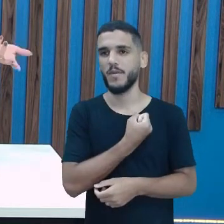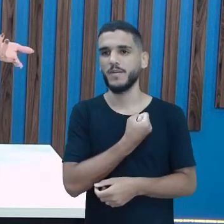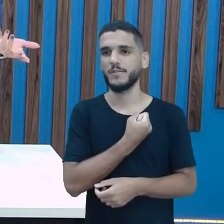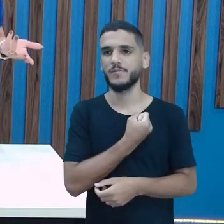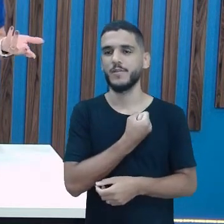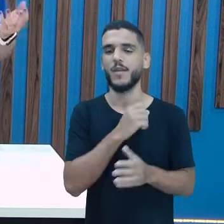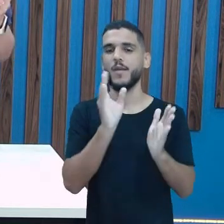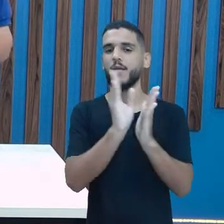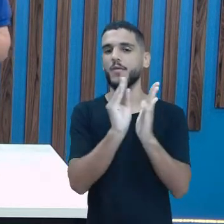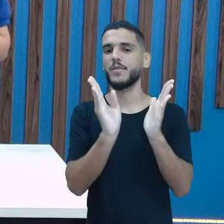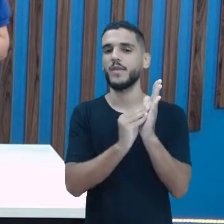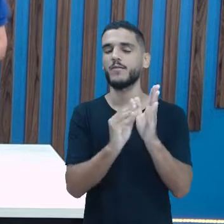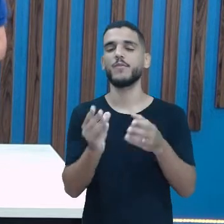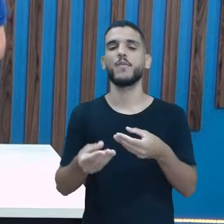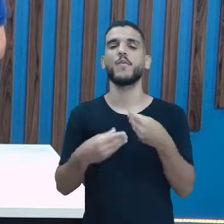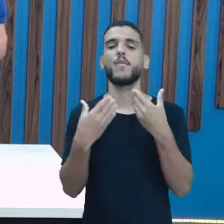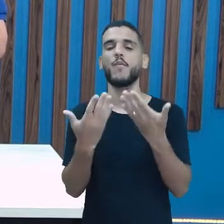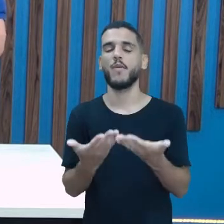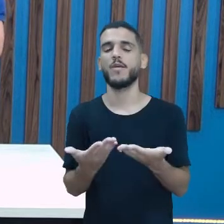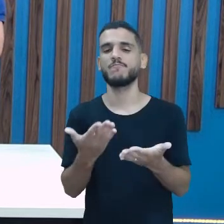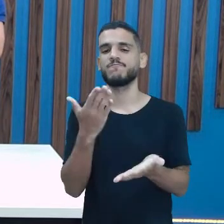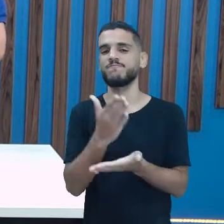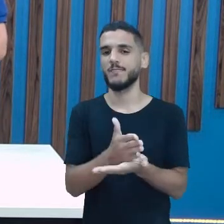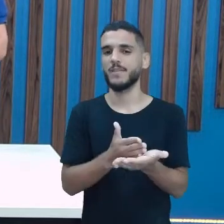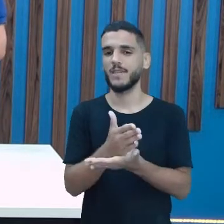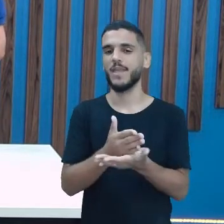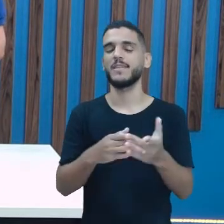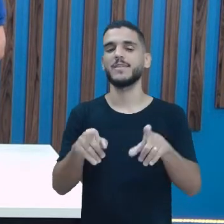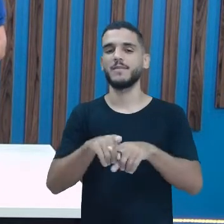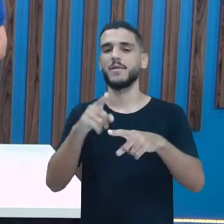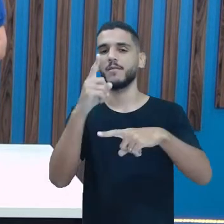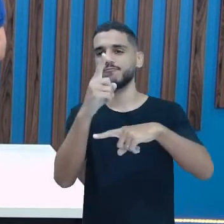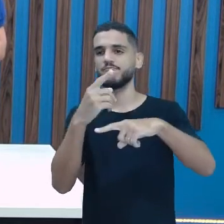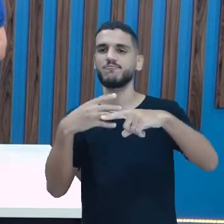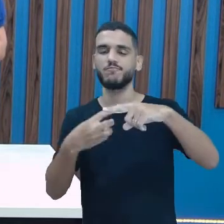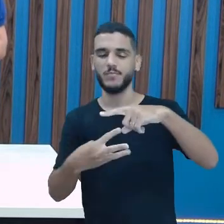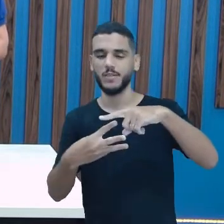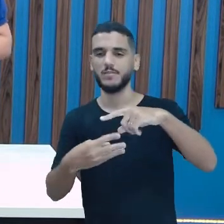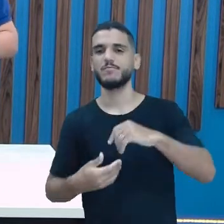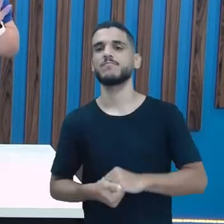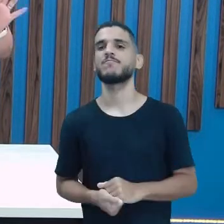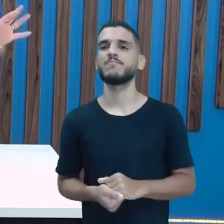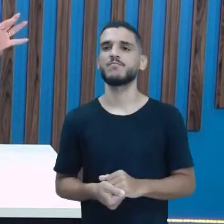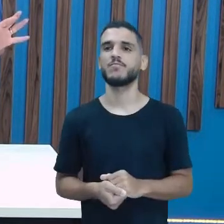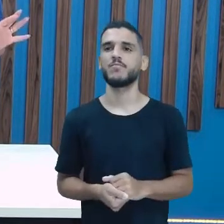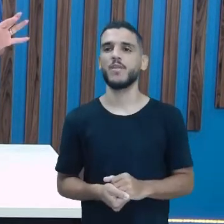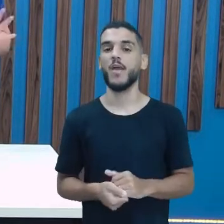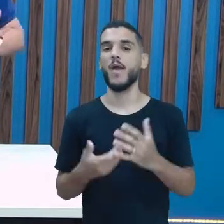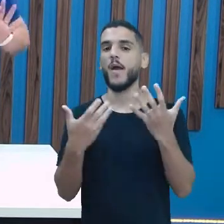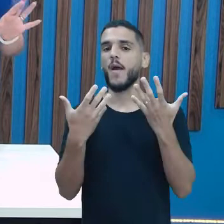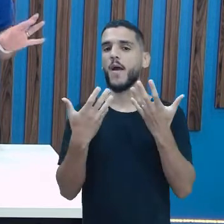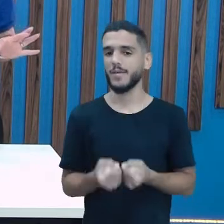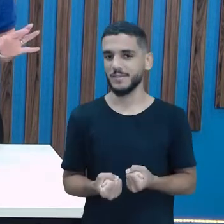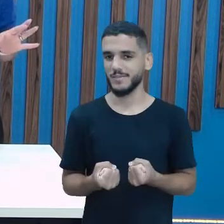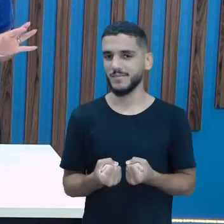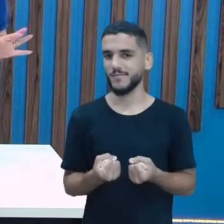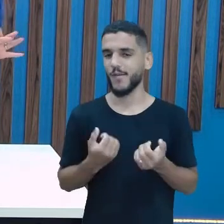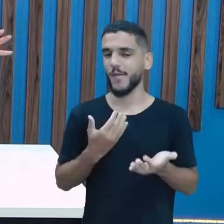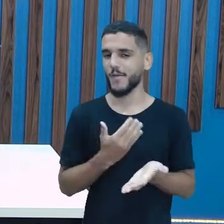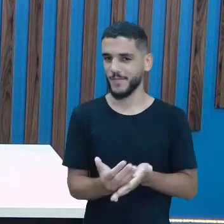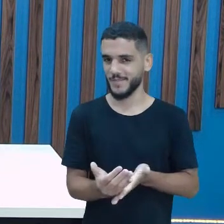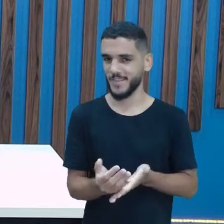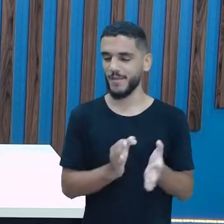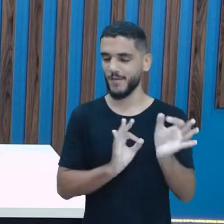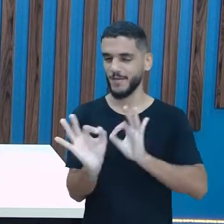o conteúdo metade e terça parte. Combinado? Posso começar? Todo mundo já se